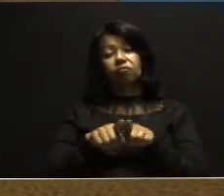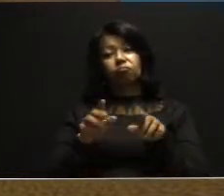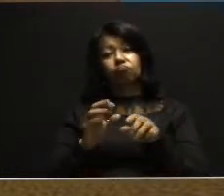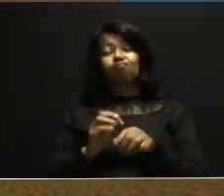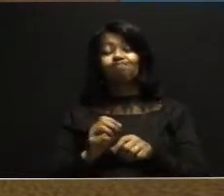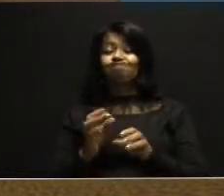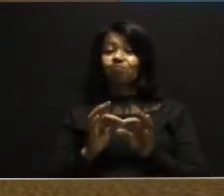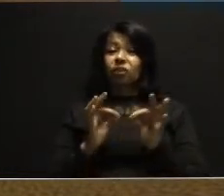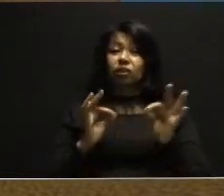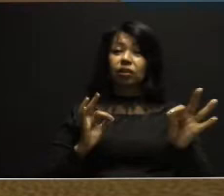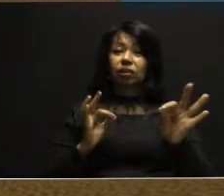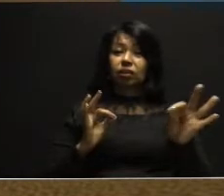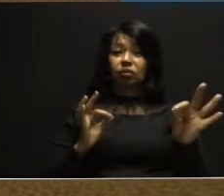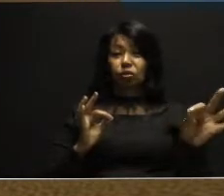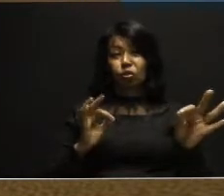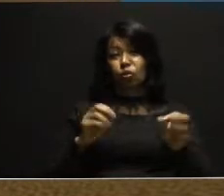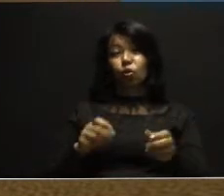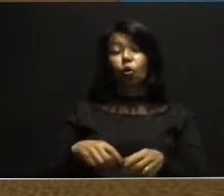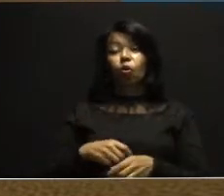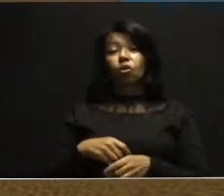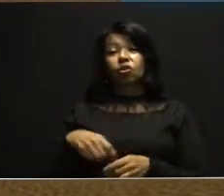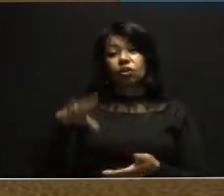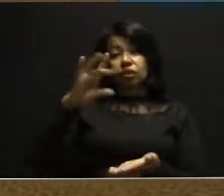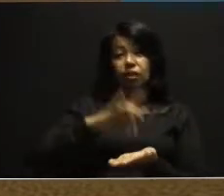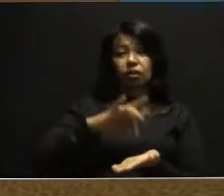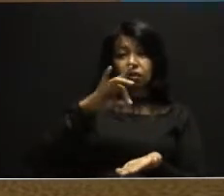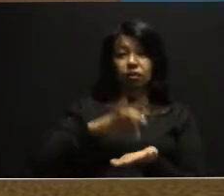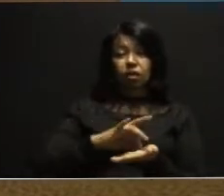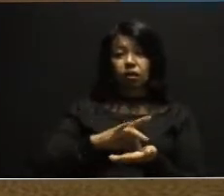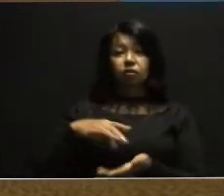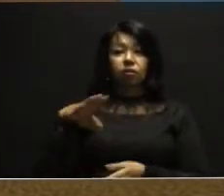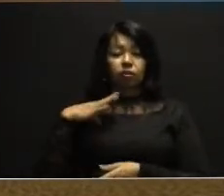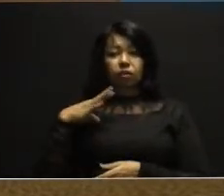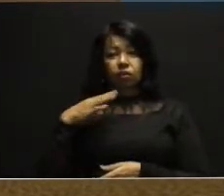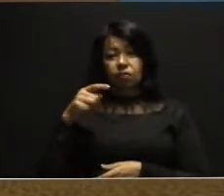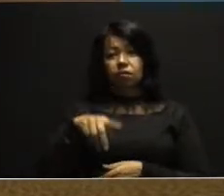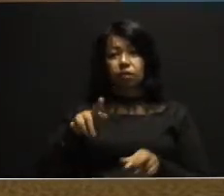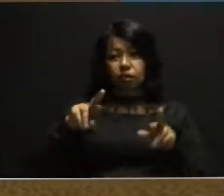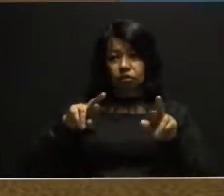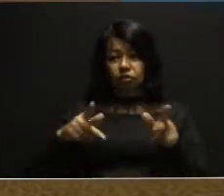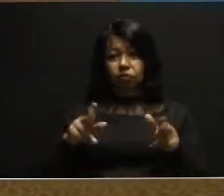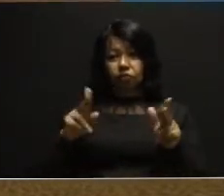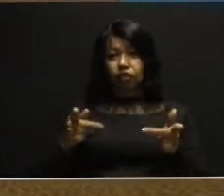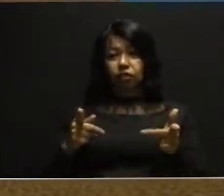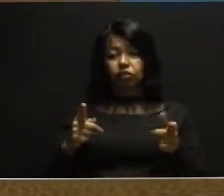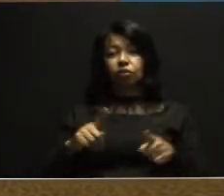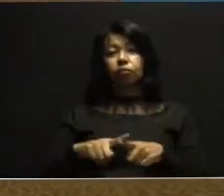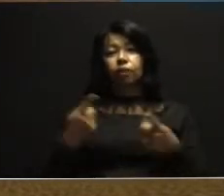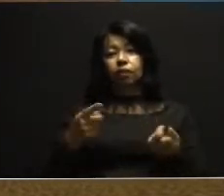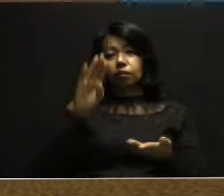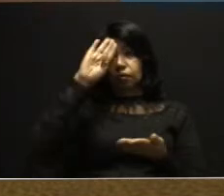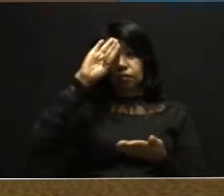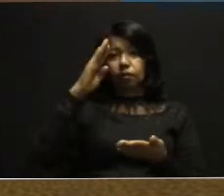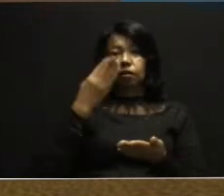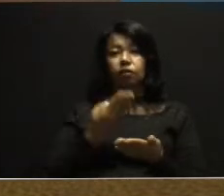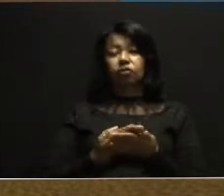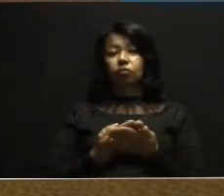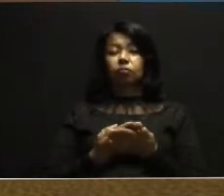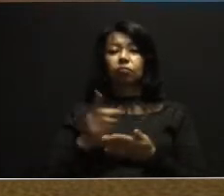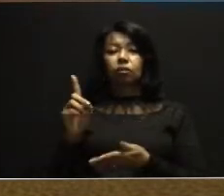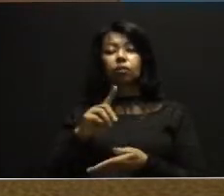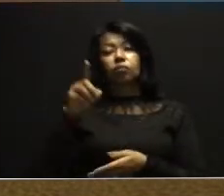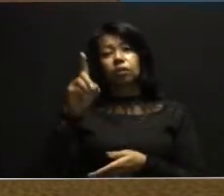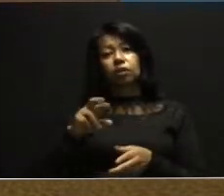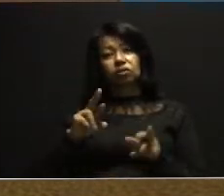muito grande. Claro que a realidade dos municípios aqui da Baixada também é diferente, mas eu acredito que não é muito diferente